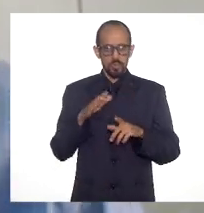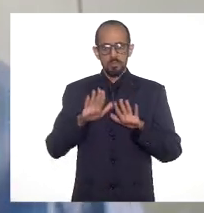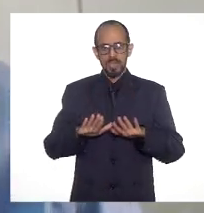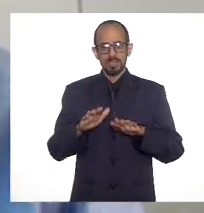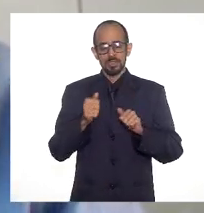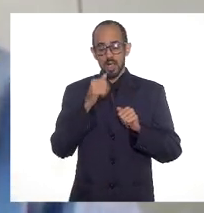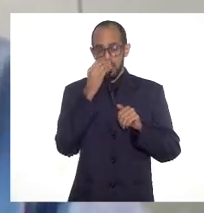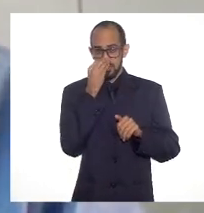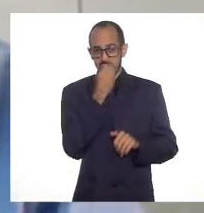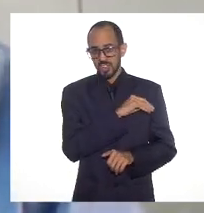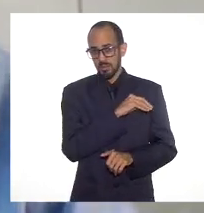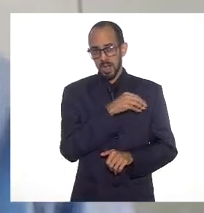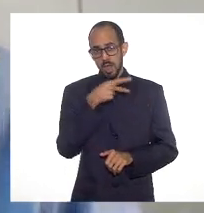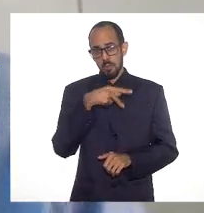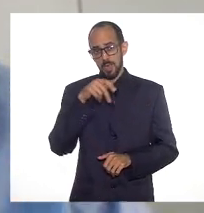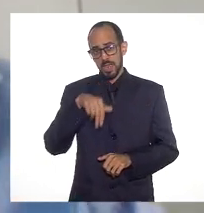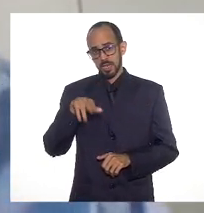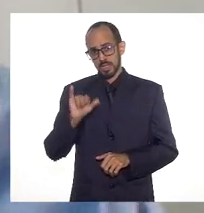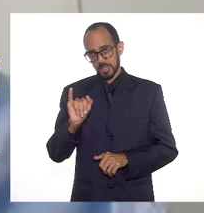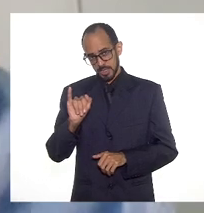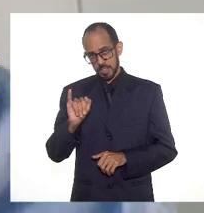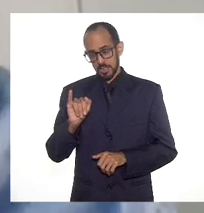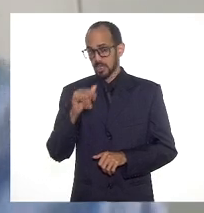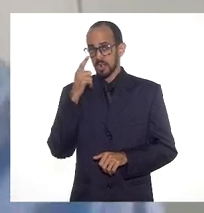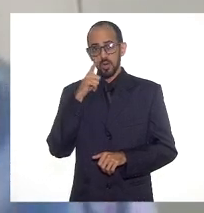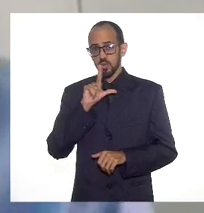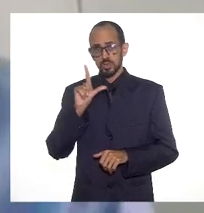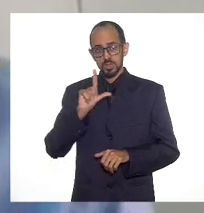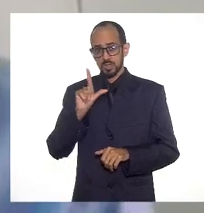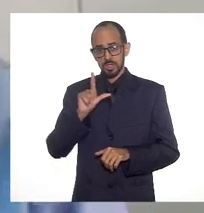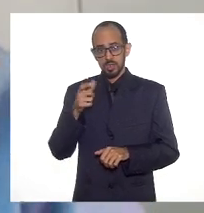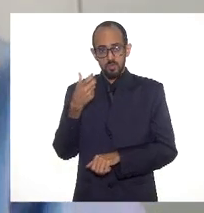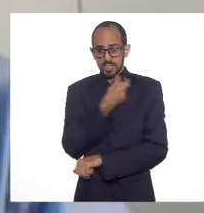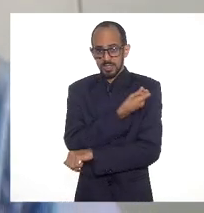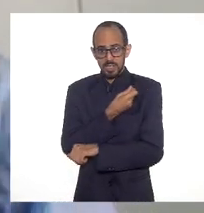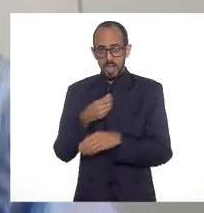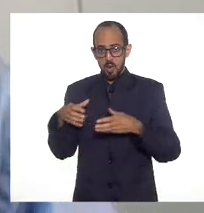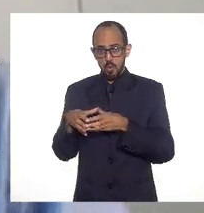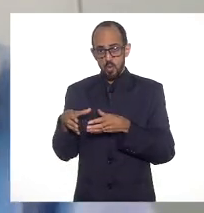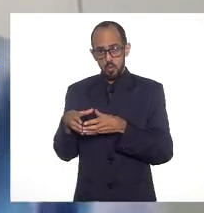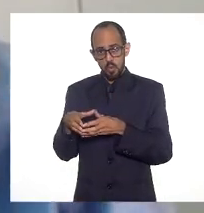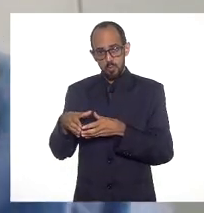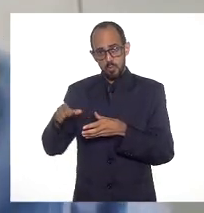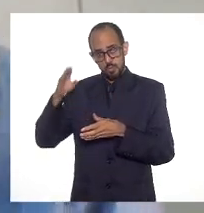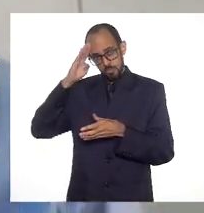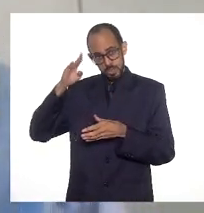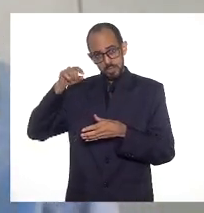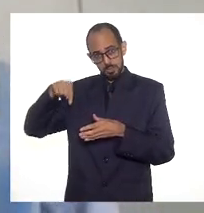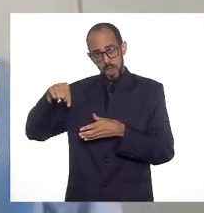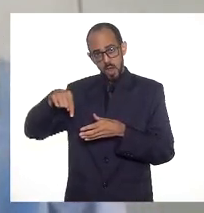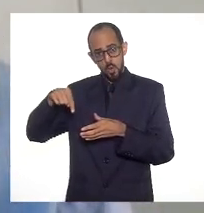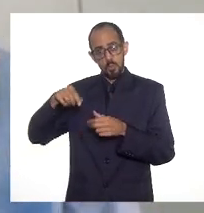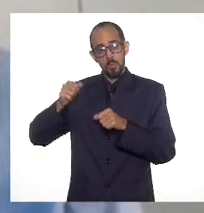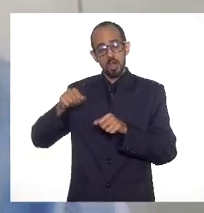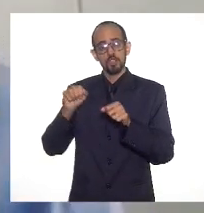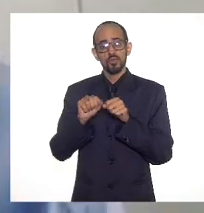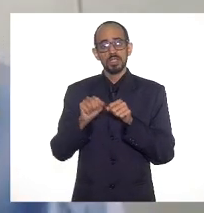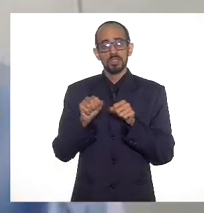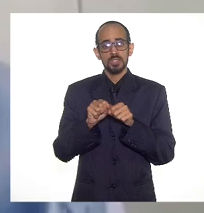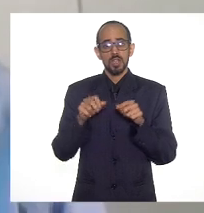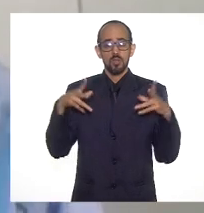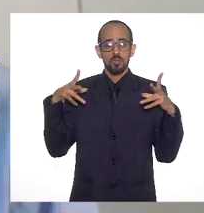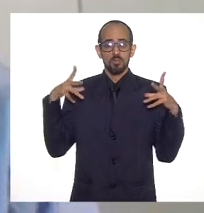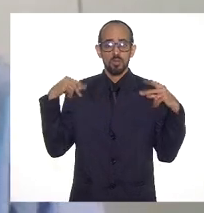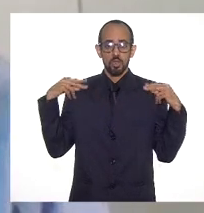PNI, ao não dar prioridade aos grupos prioritários, Eduardo Paes pode fazer com que trabalhadores do transporte público, trabalhadores